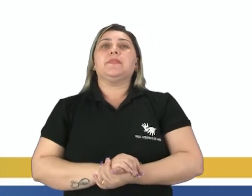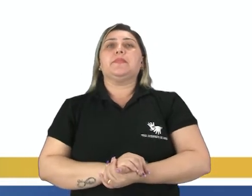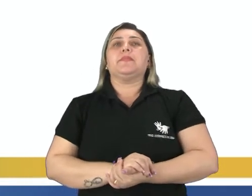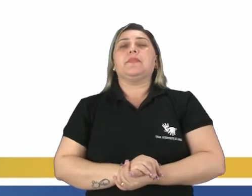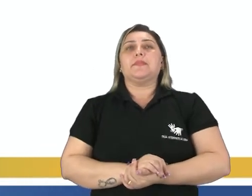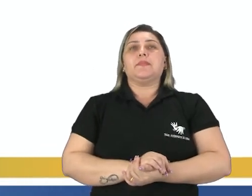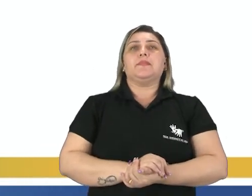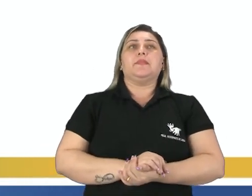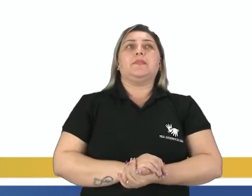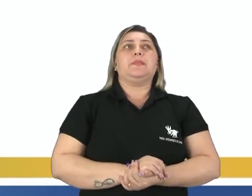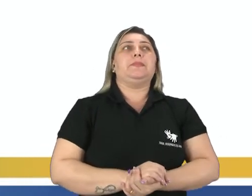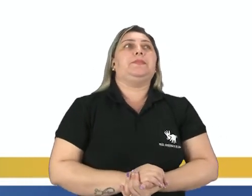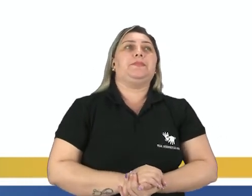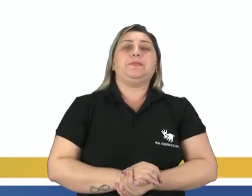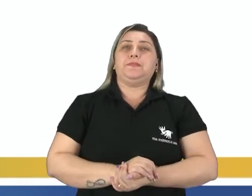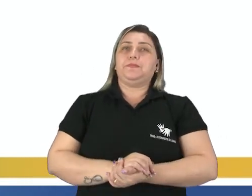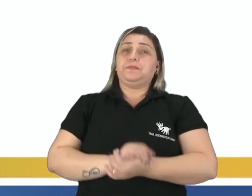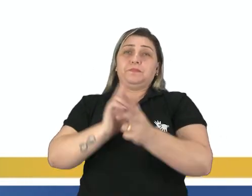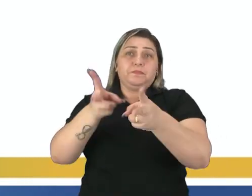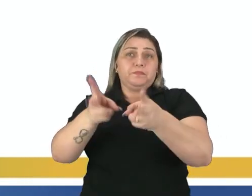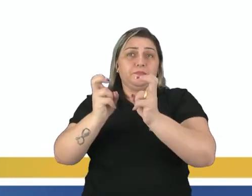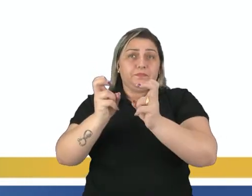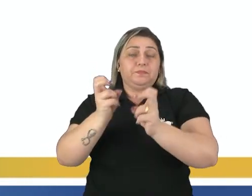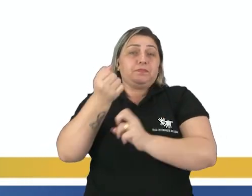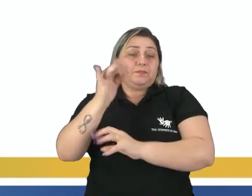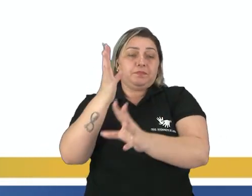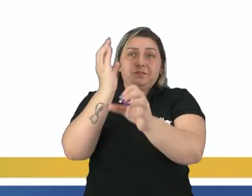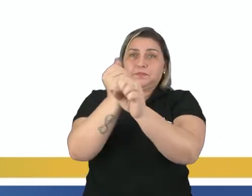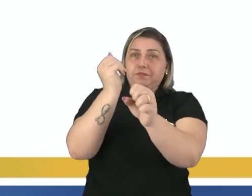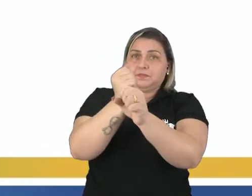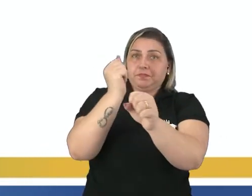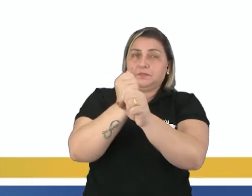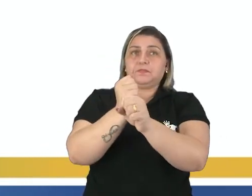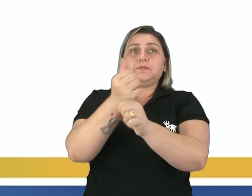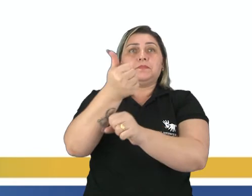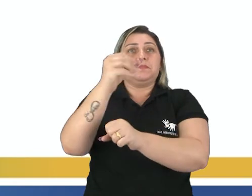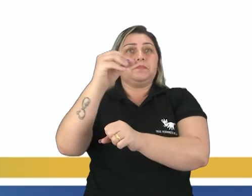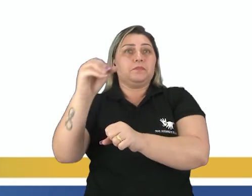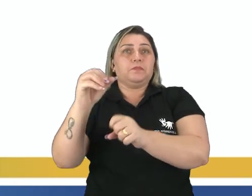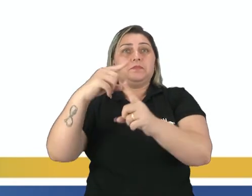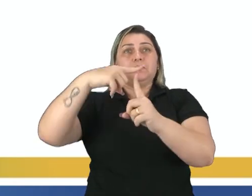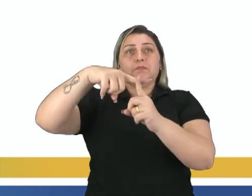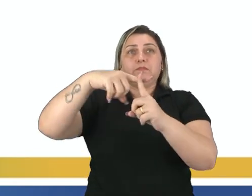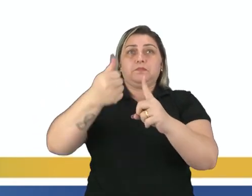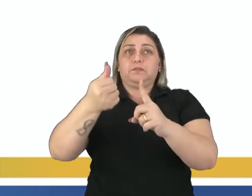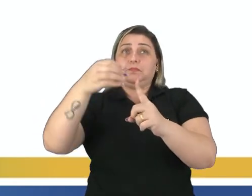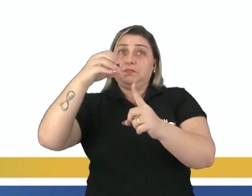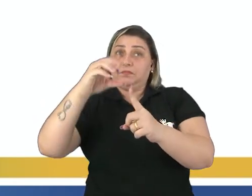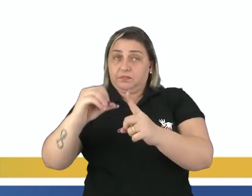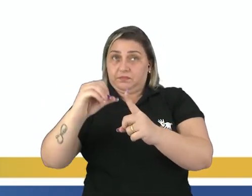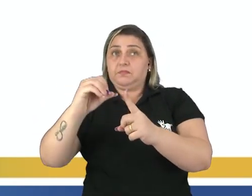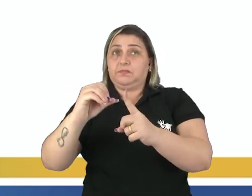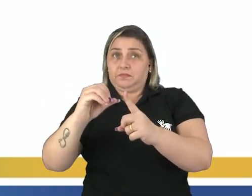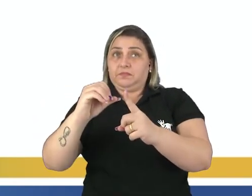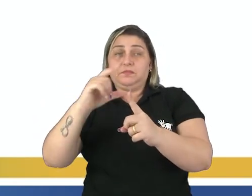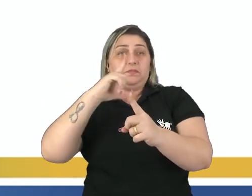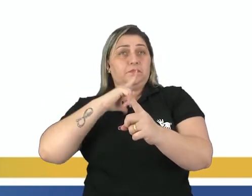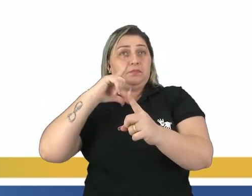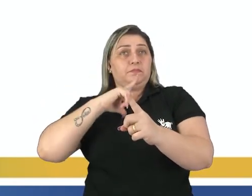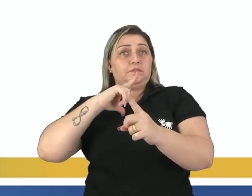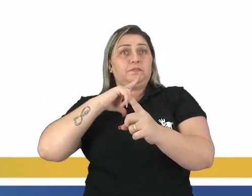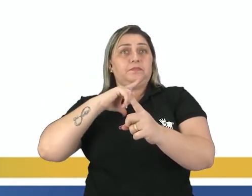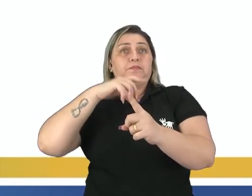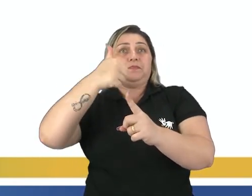medida desconhecida. Perceba que se somarmos 100 mais 60,